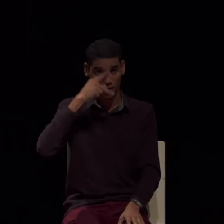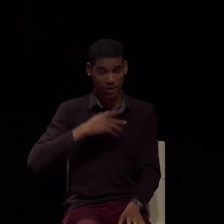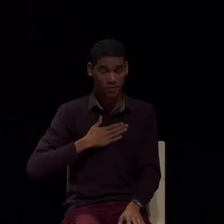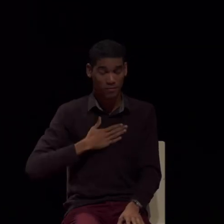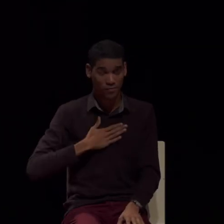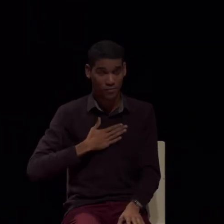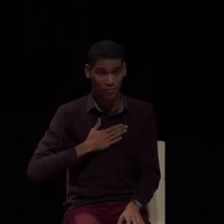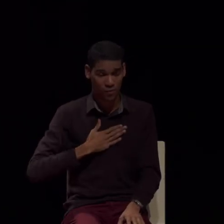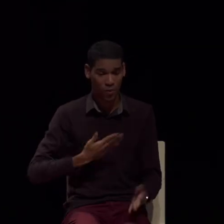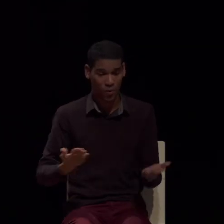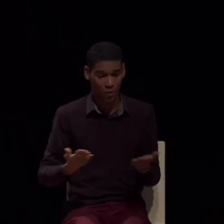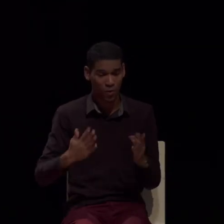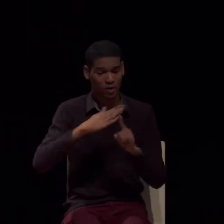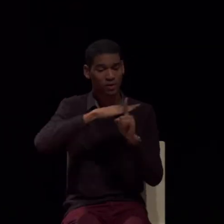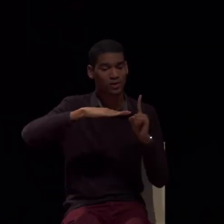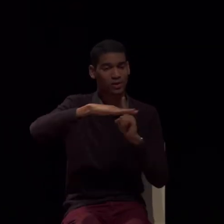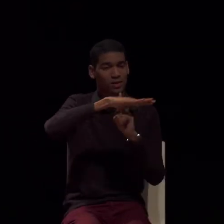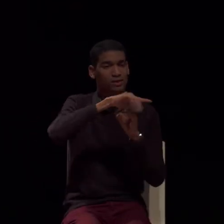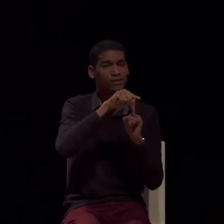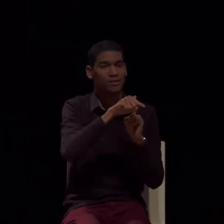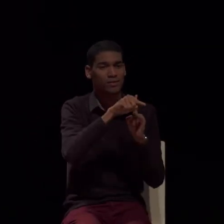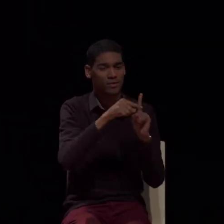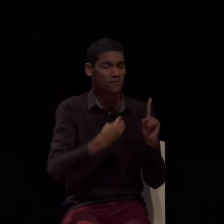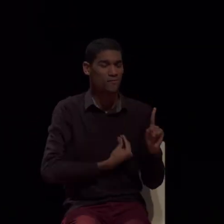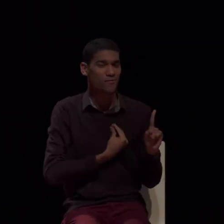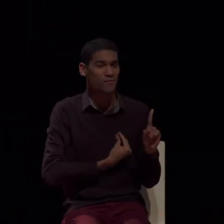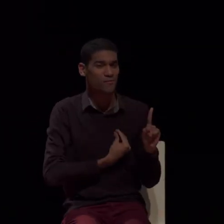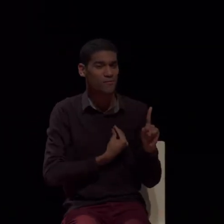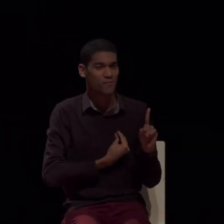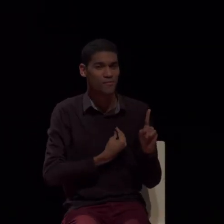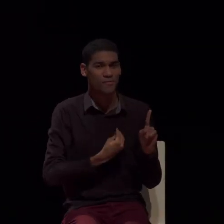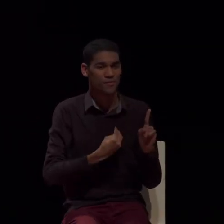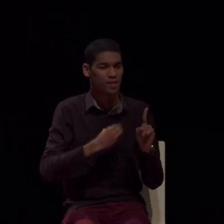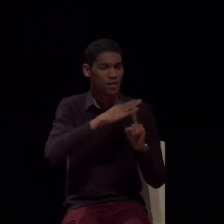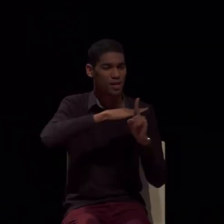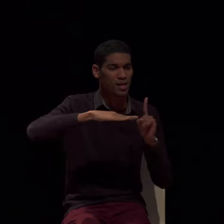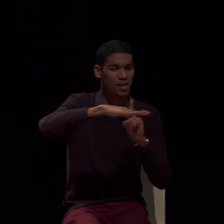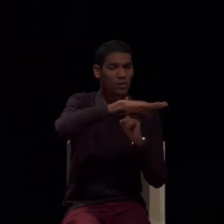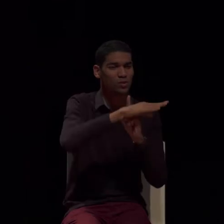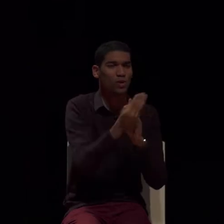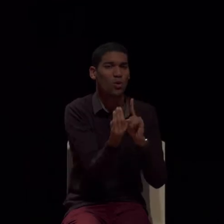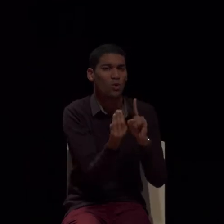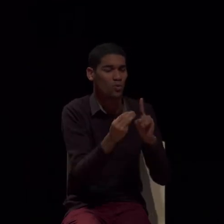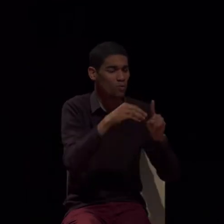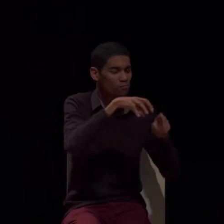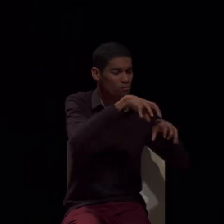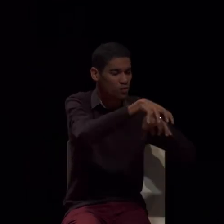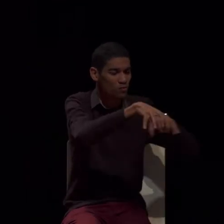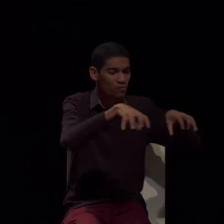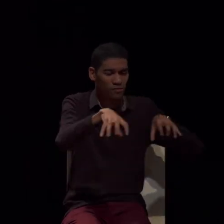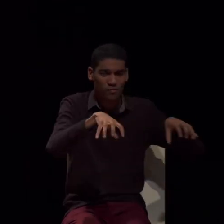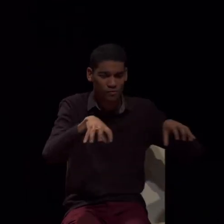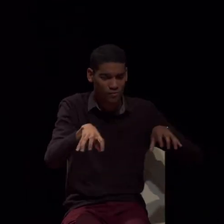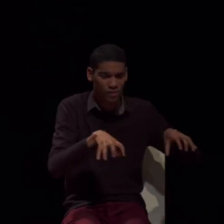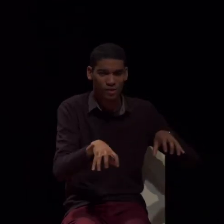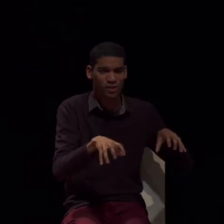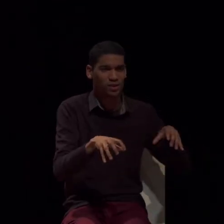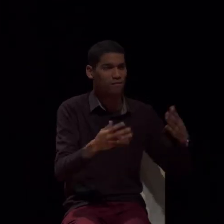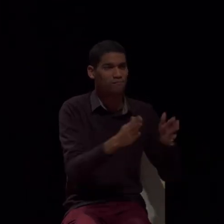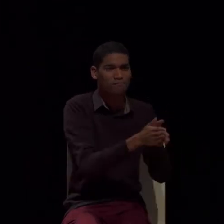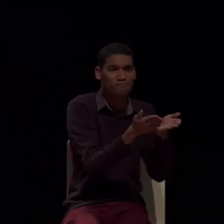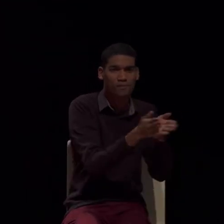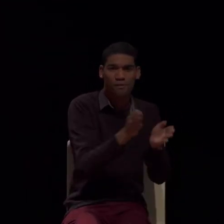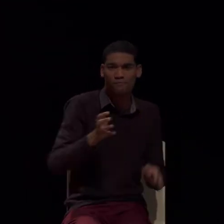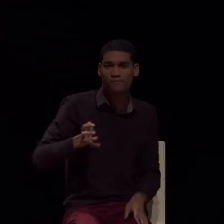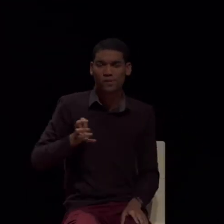numa sociedade divididas dividida em classe e ração que nós vivemos